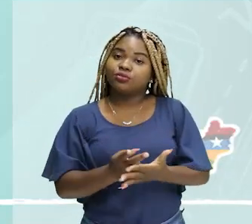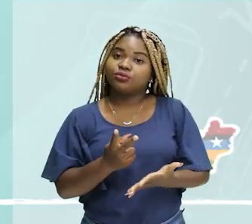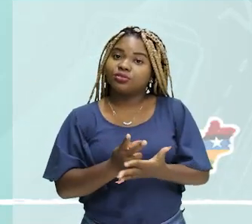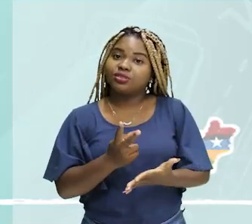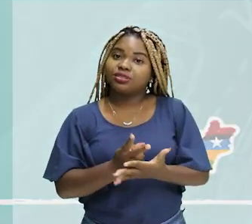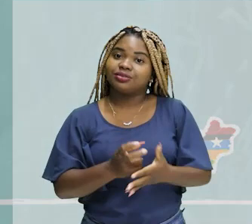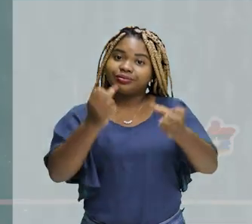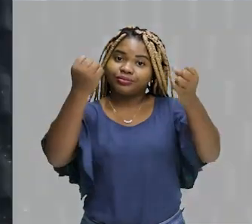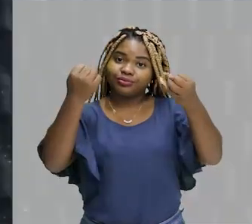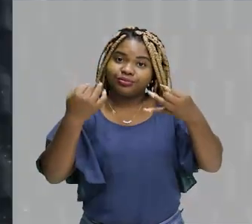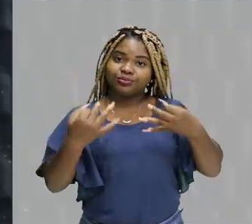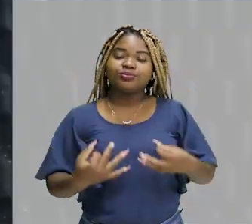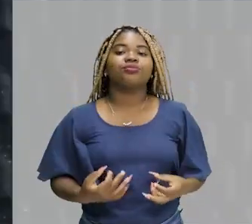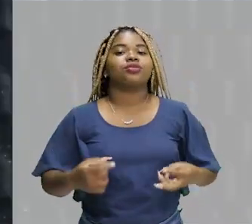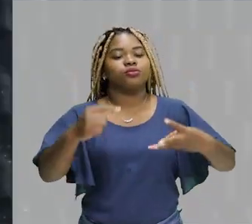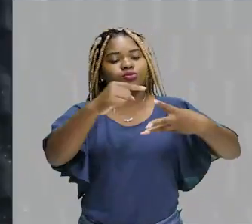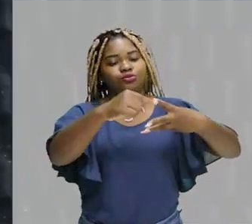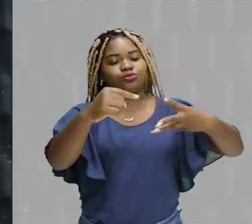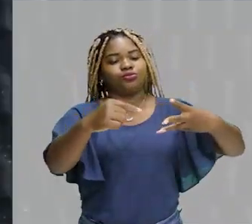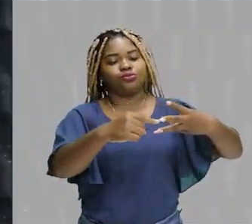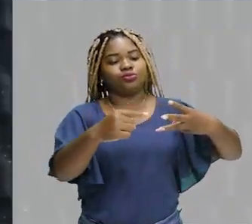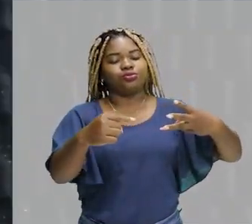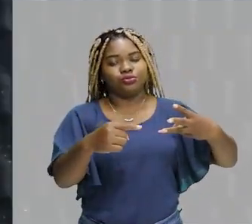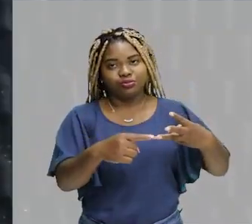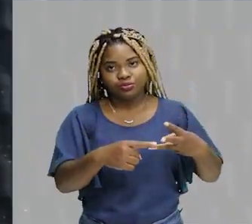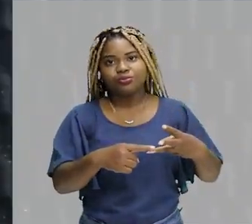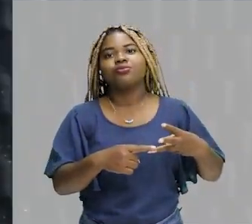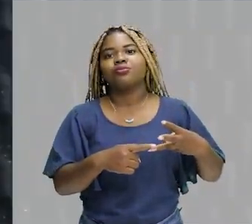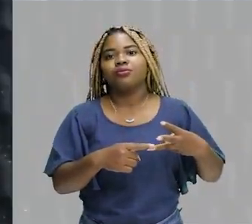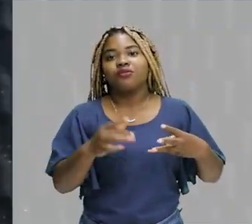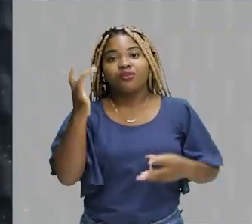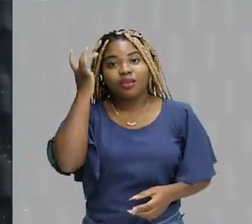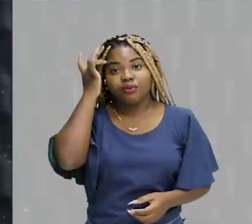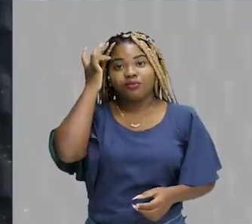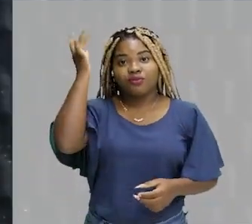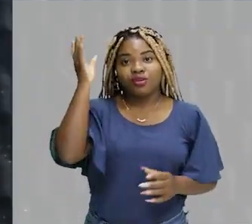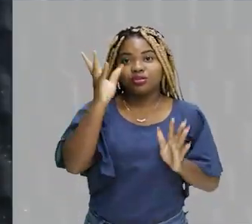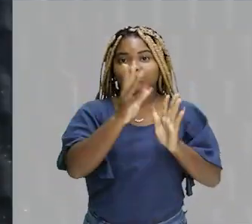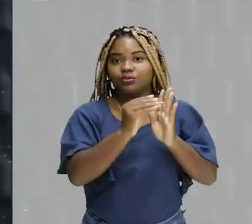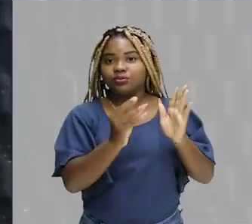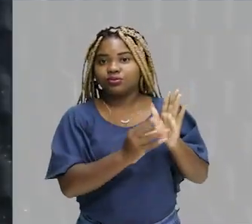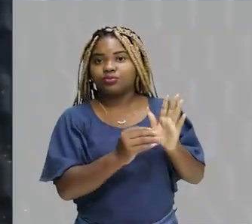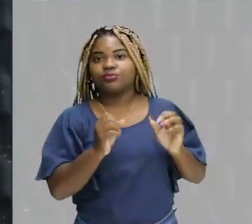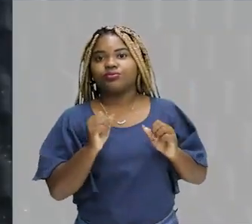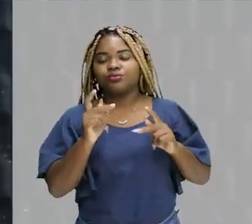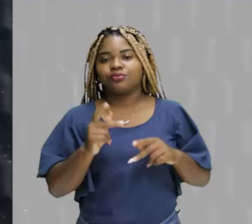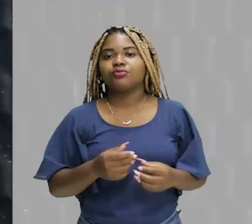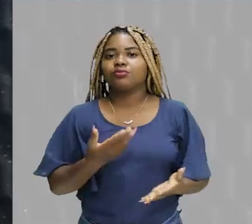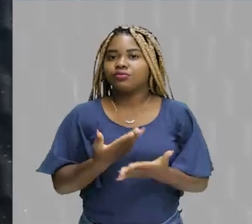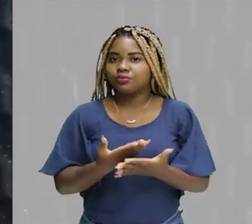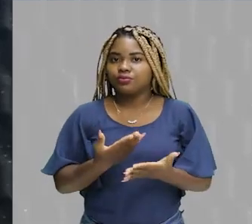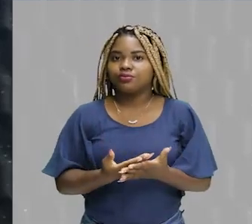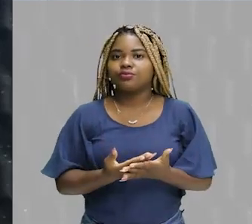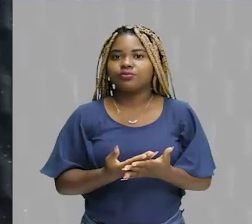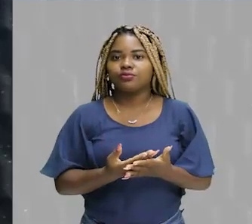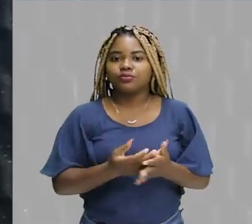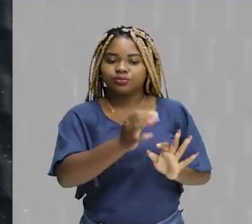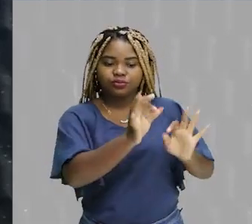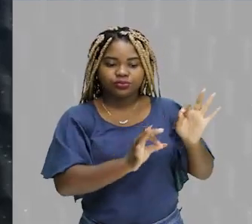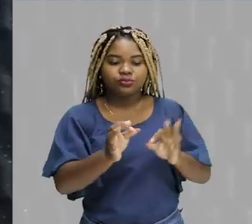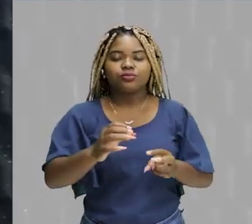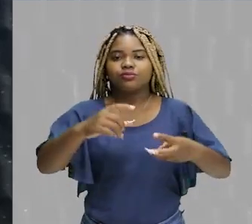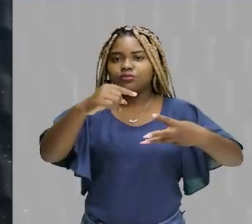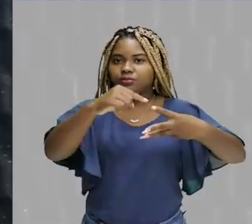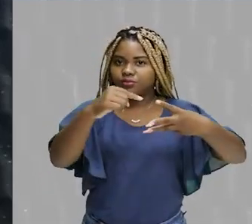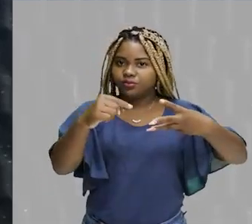em 3, 4, 5 tópicos para ficar fácil o entendimento do conteúdo. Essa aula aqui eu dividi só em 3, certo?